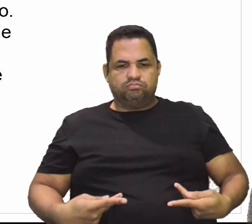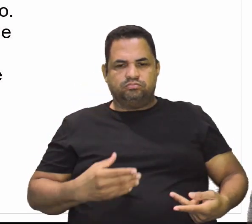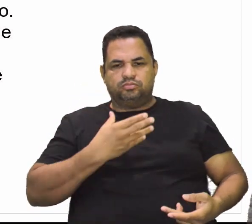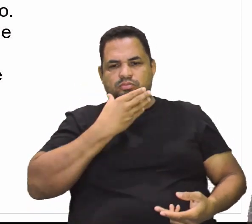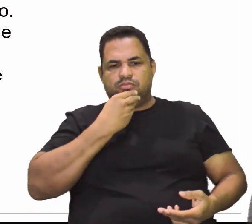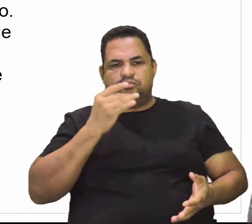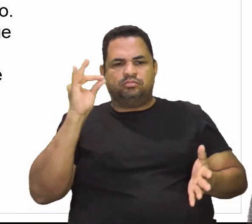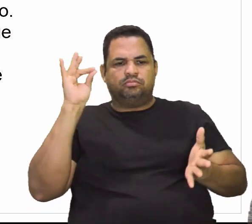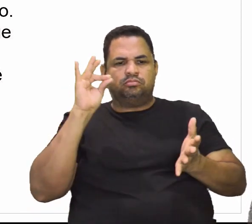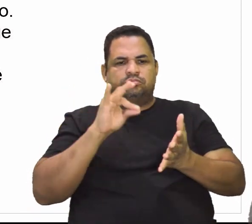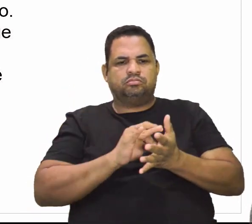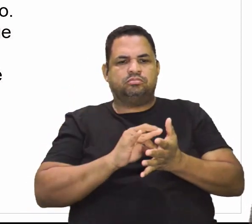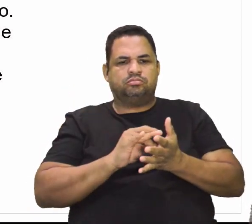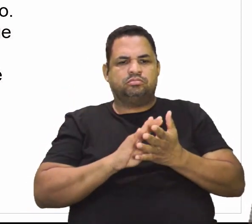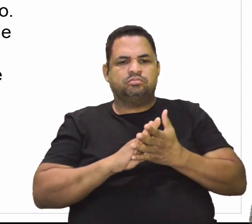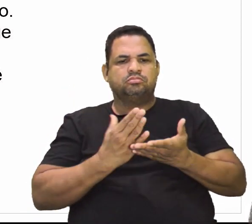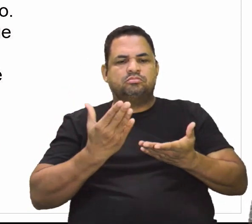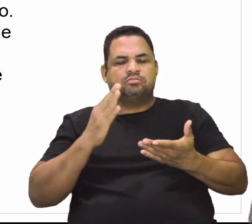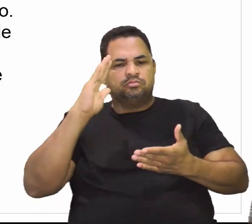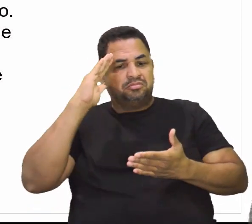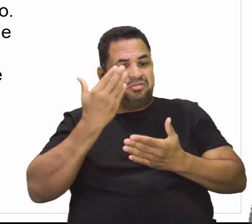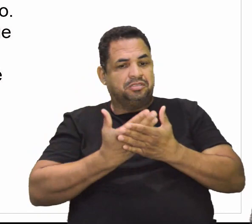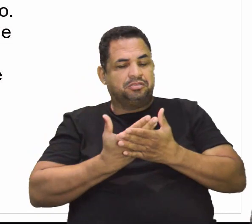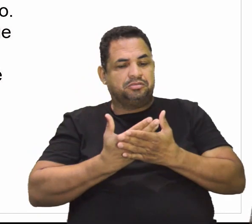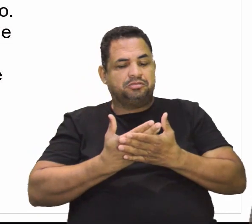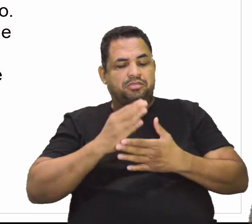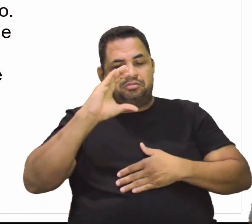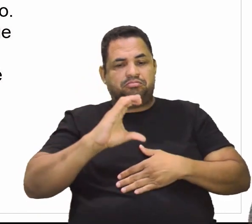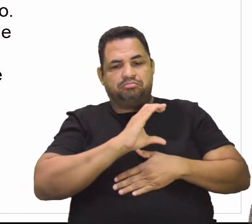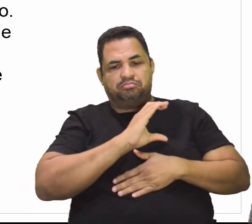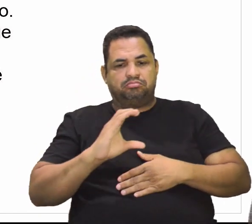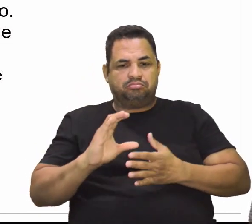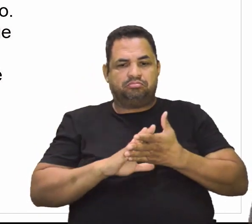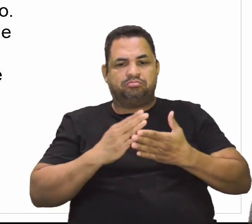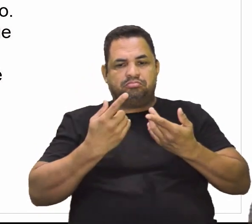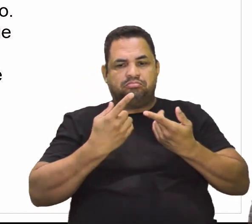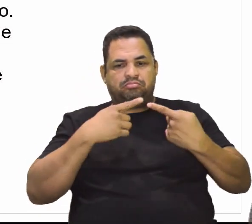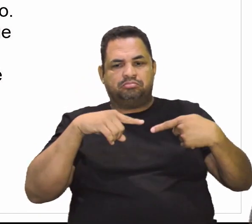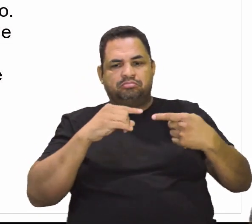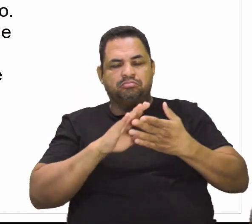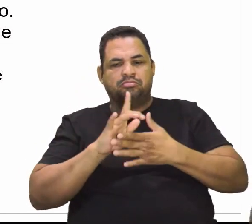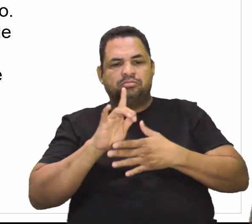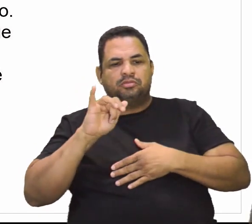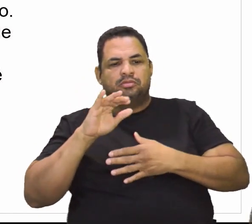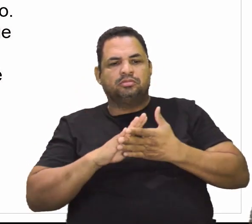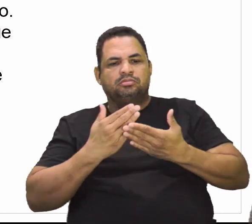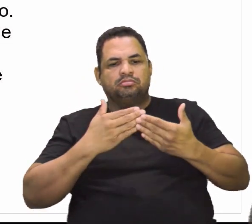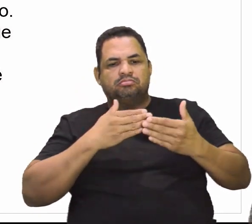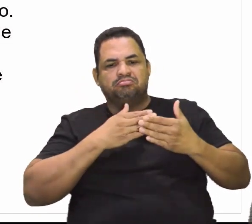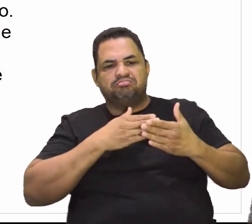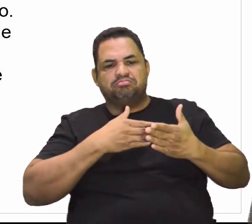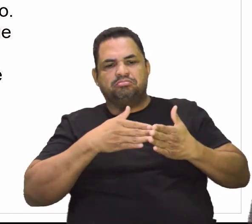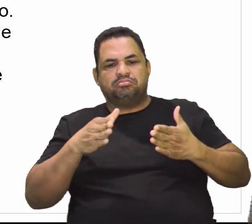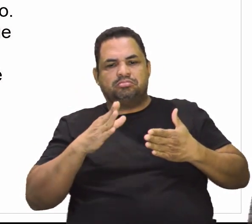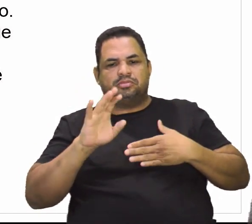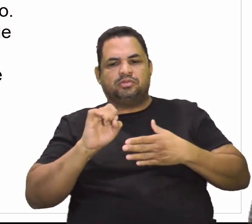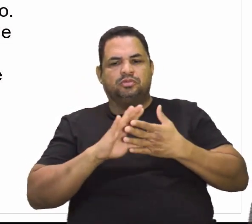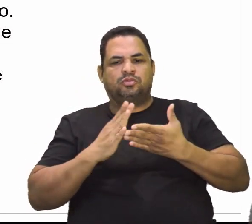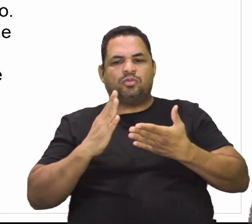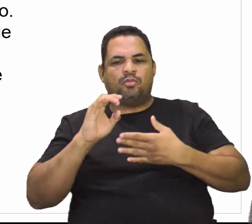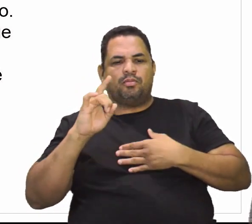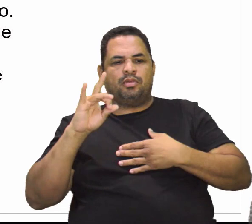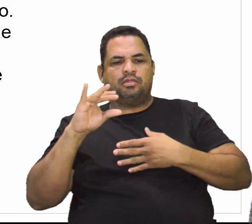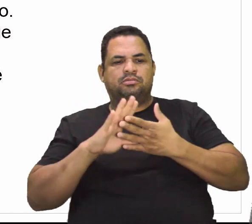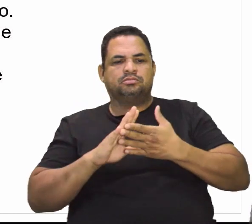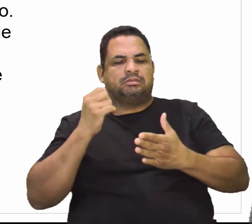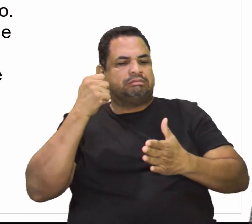afirmava o dogmatismo cristão e defendia o geocentrismo, rompia com o monopólio do pensamento copernicano que defendia o